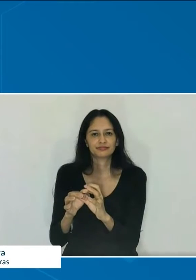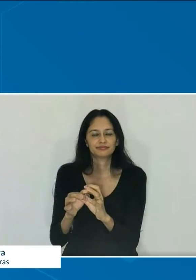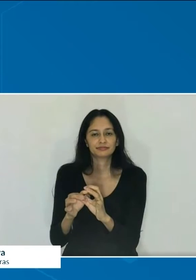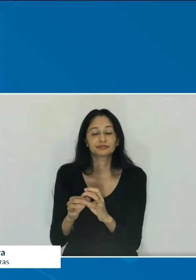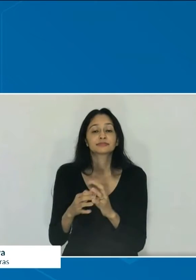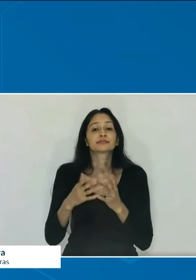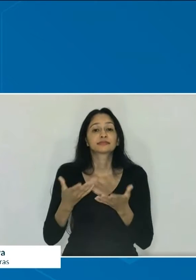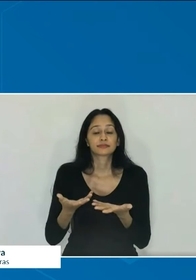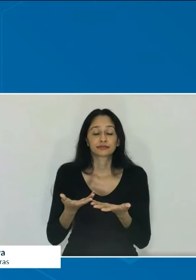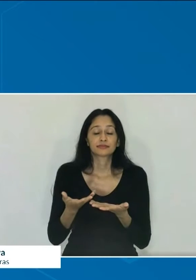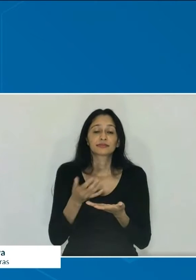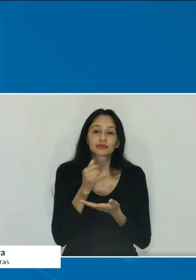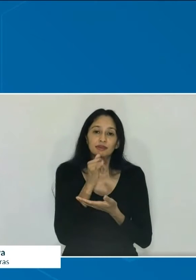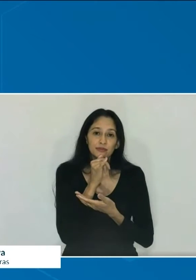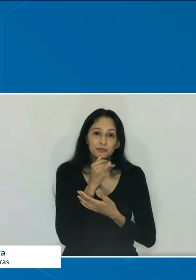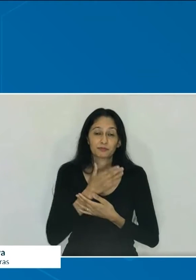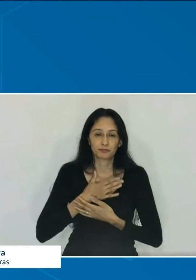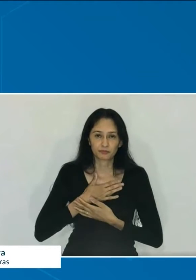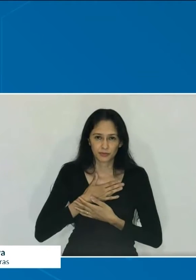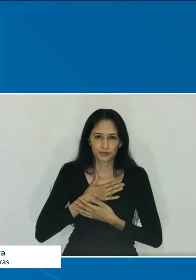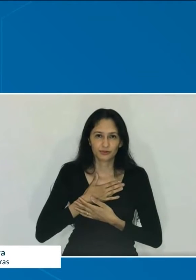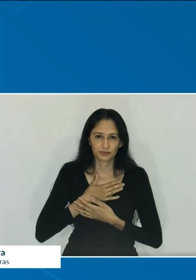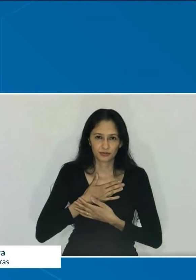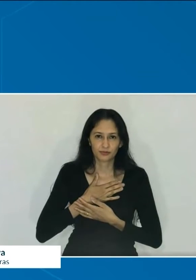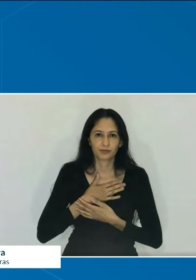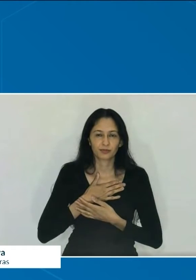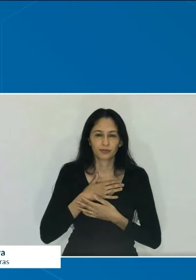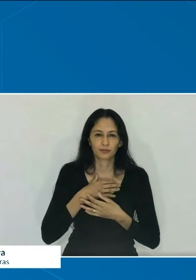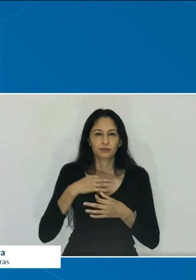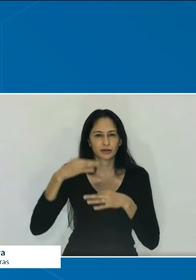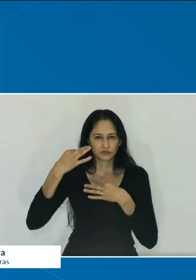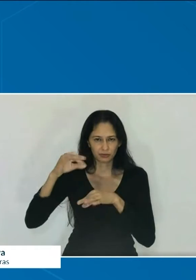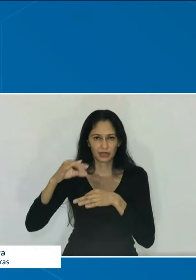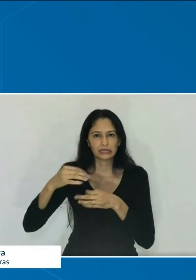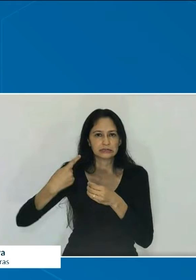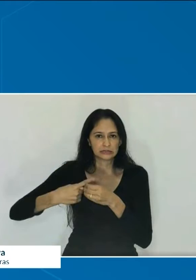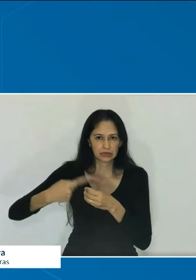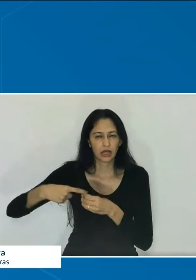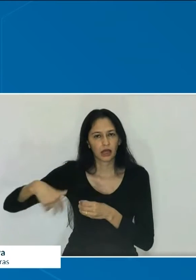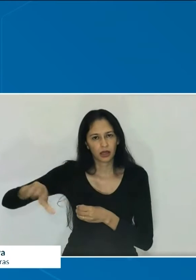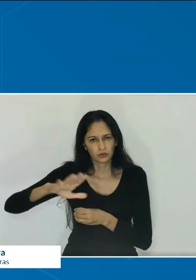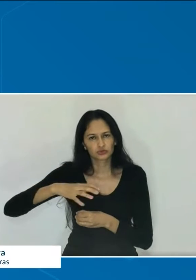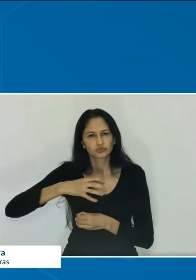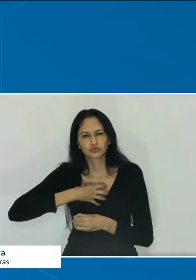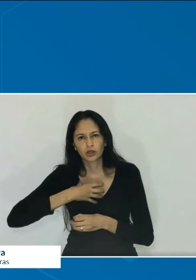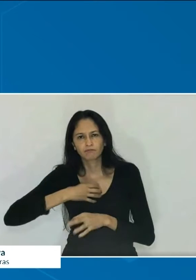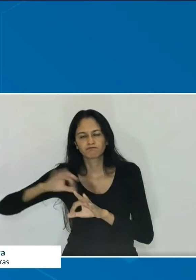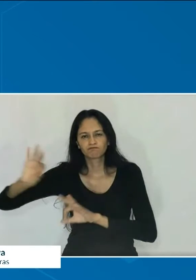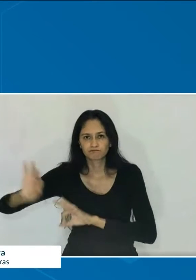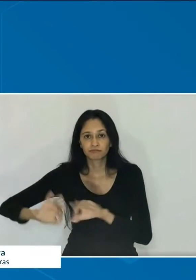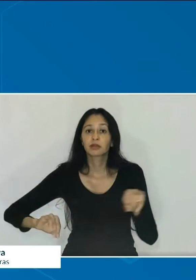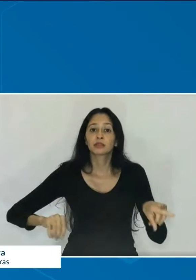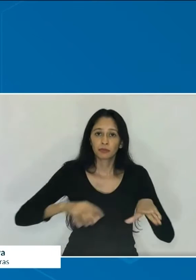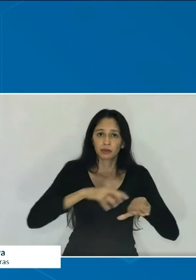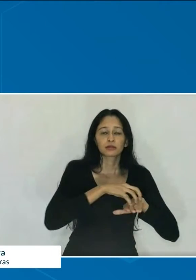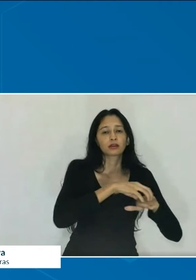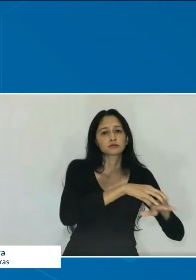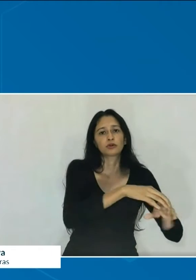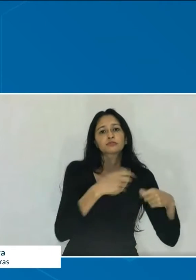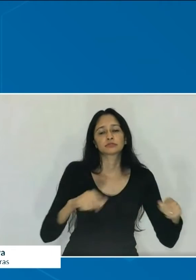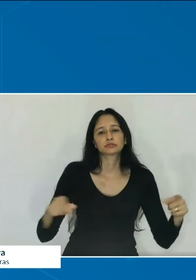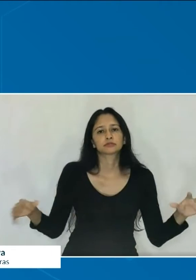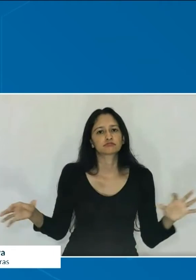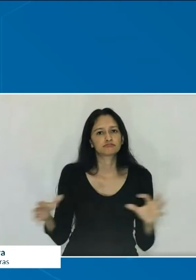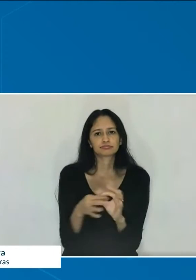entre o meu plano urbano, o meu modelo de cidade, com o meu modelo de transporte. Não pode